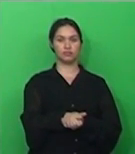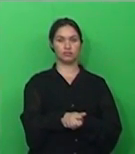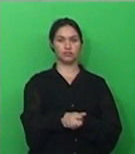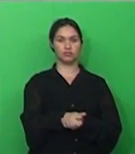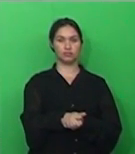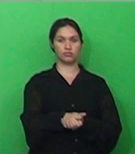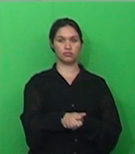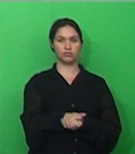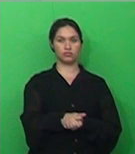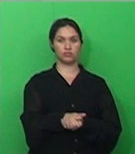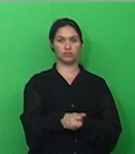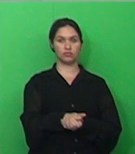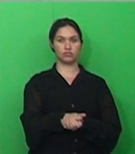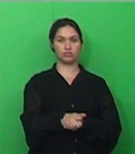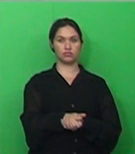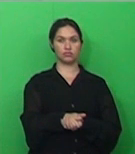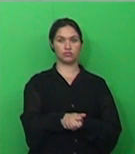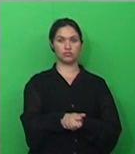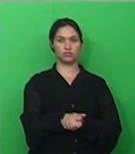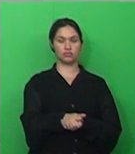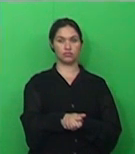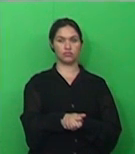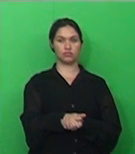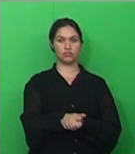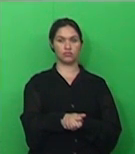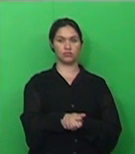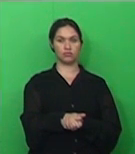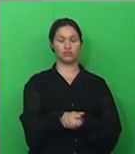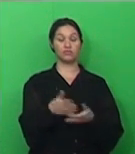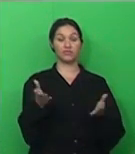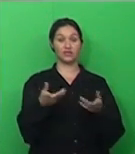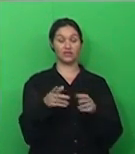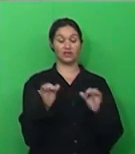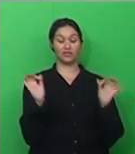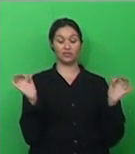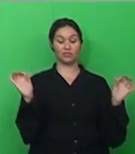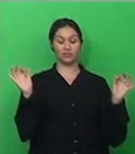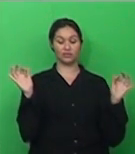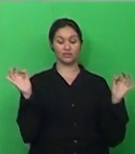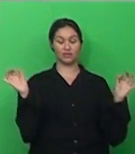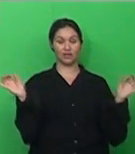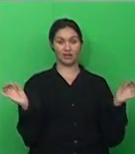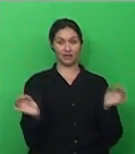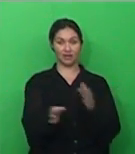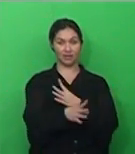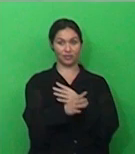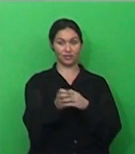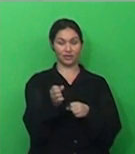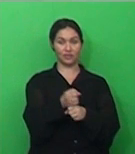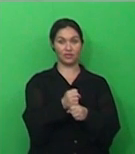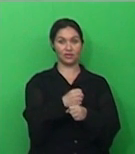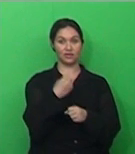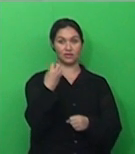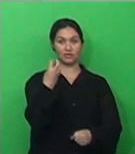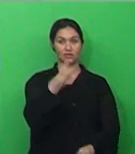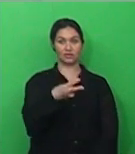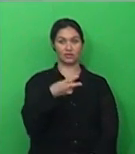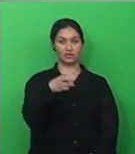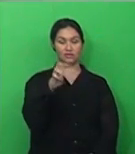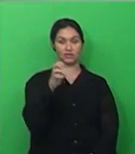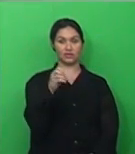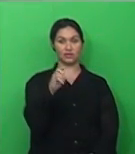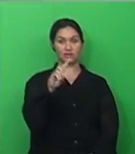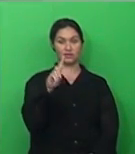nossas expensas, para a gente poder viabilizar. Então, devemos encerrar o ano com 390 mil reais de material para o ambulatório de